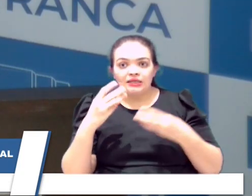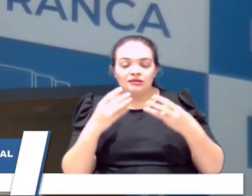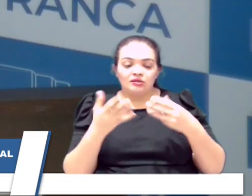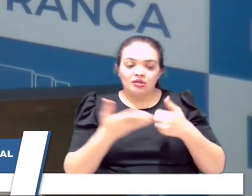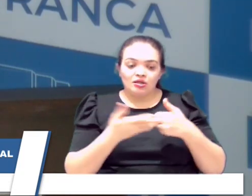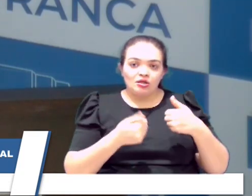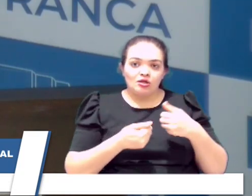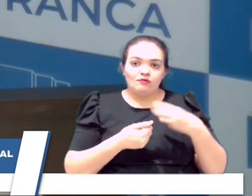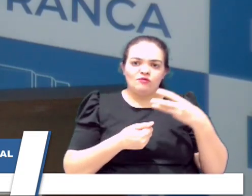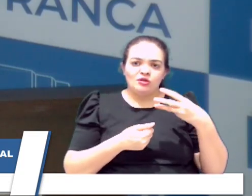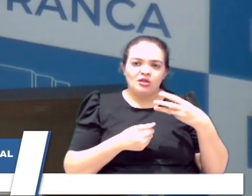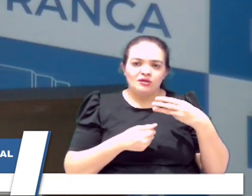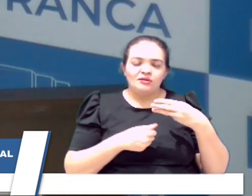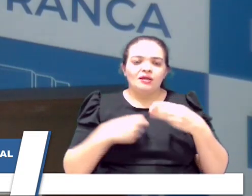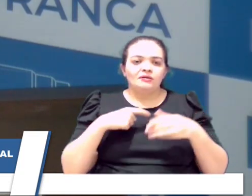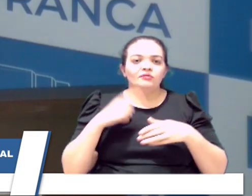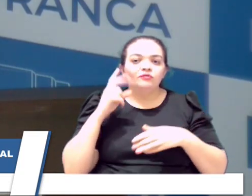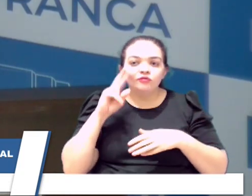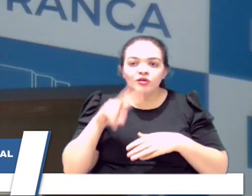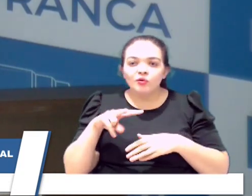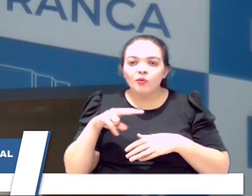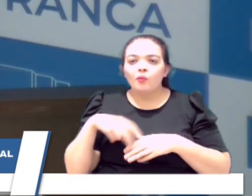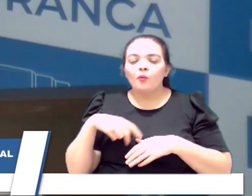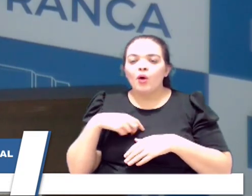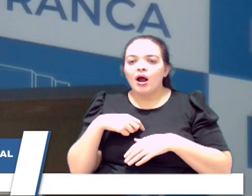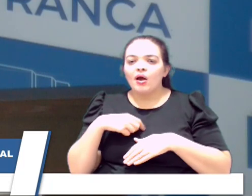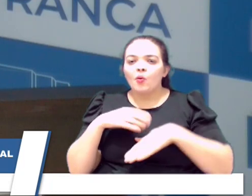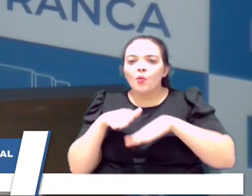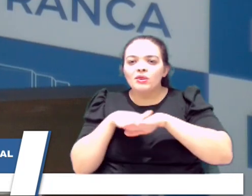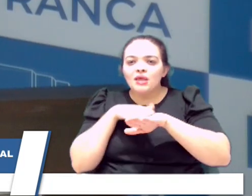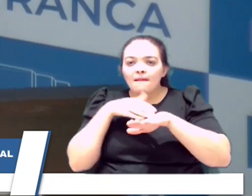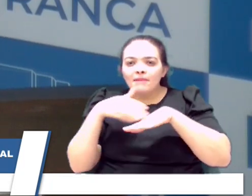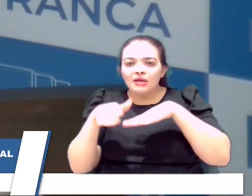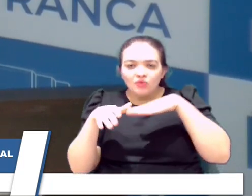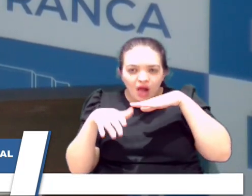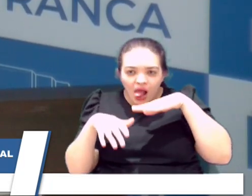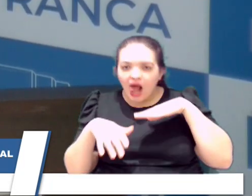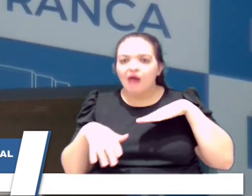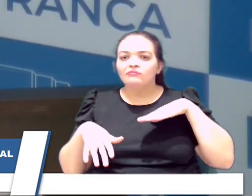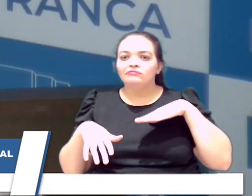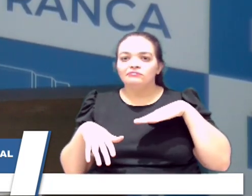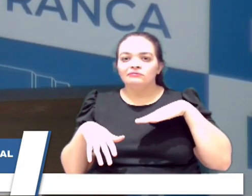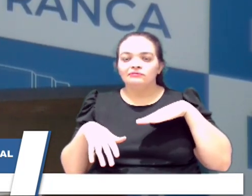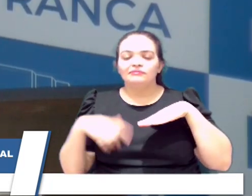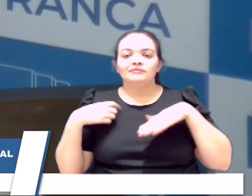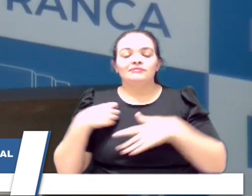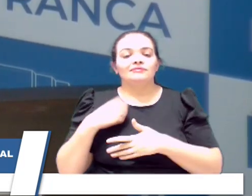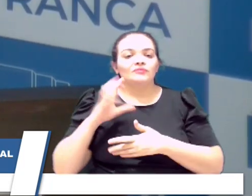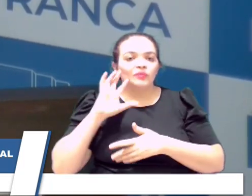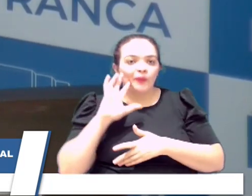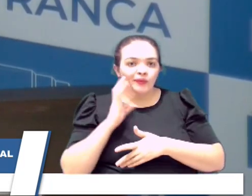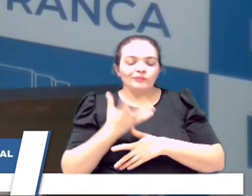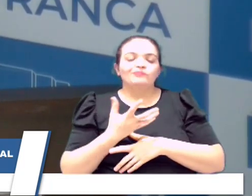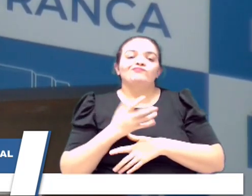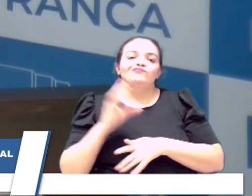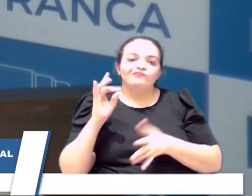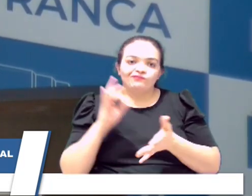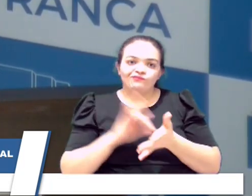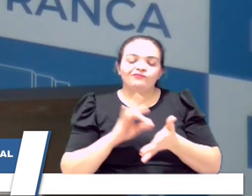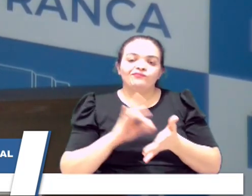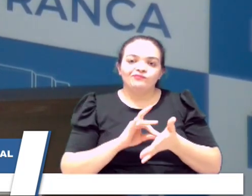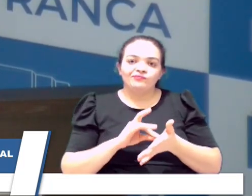coisas do chão. Eu já tive um paciente que lambeu a sola do sapato dele na minha sala, cheia de creme. Então, assim, realmente, o intestino, às